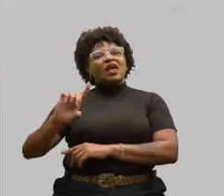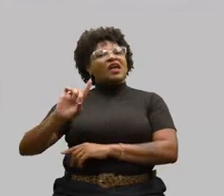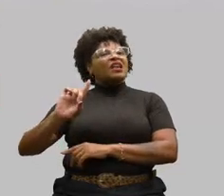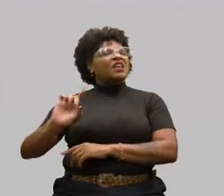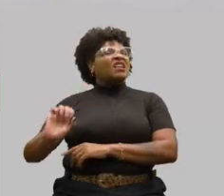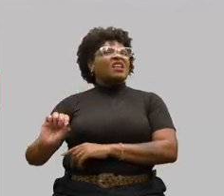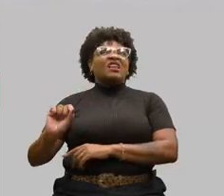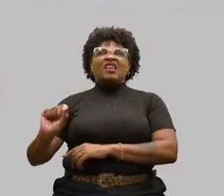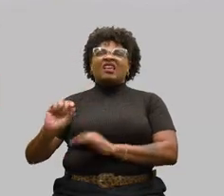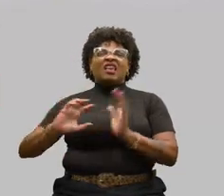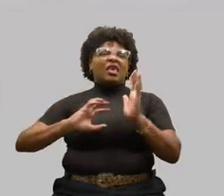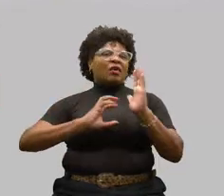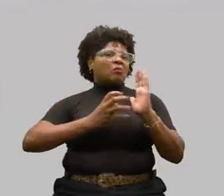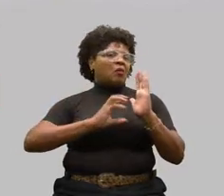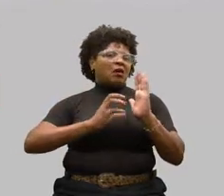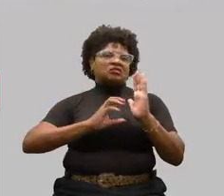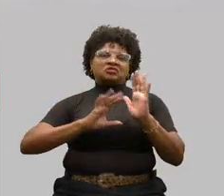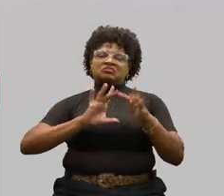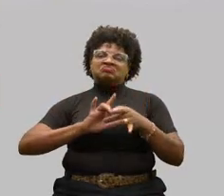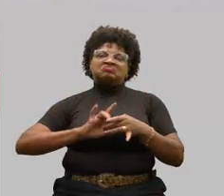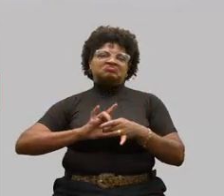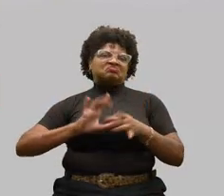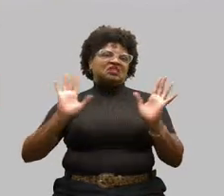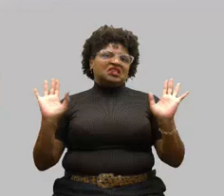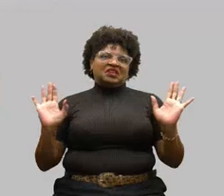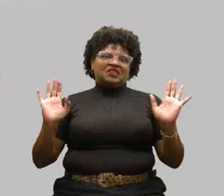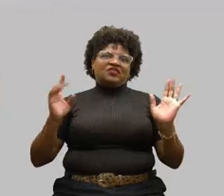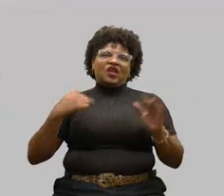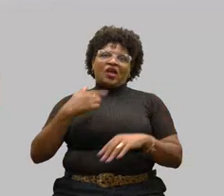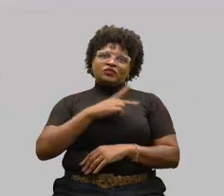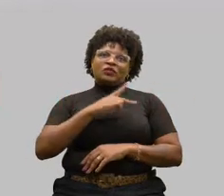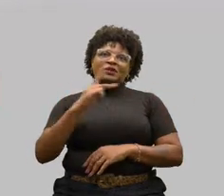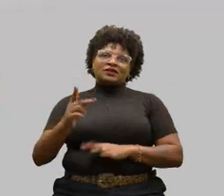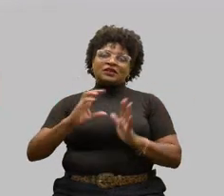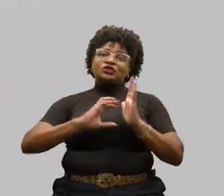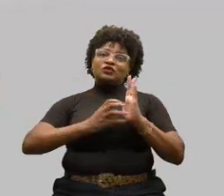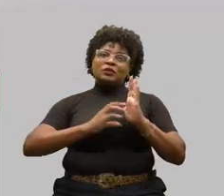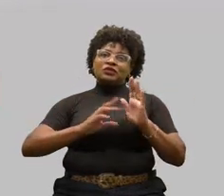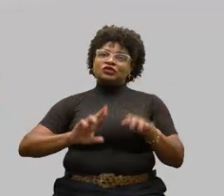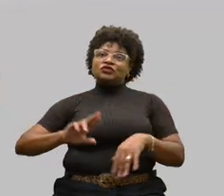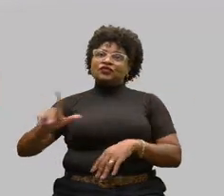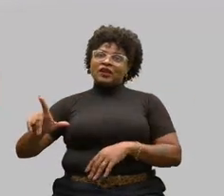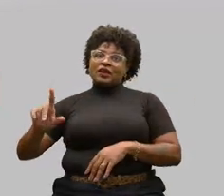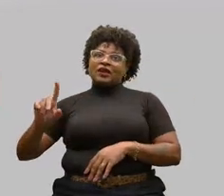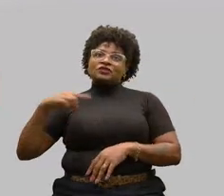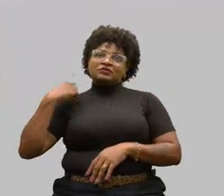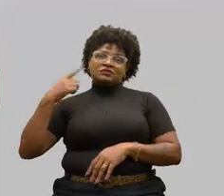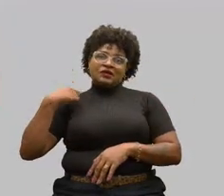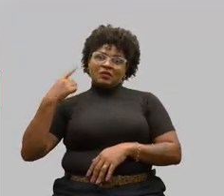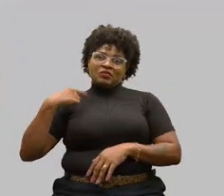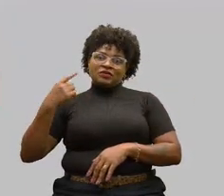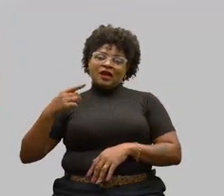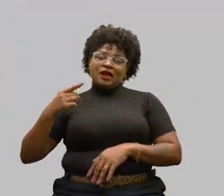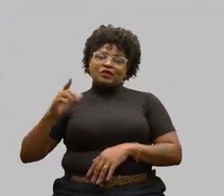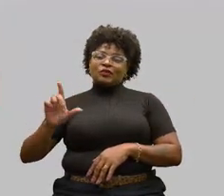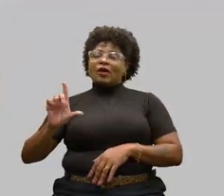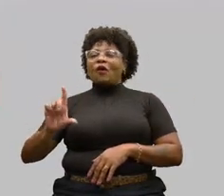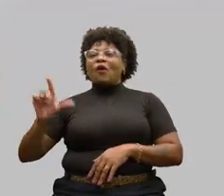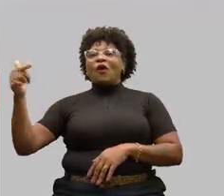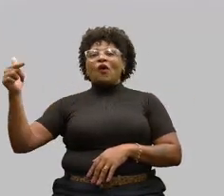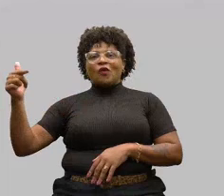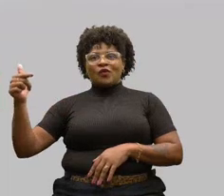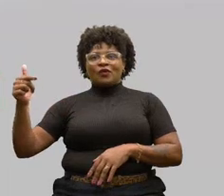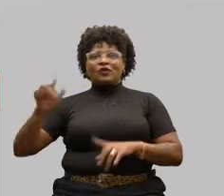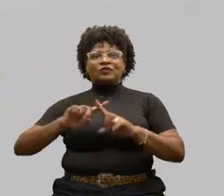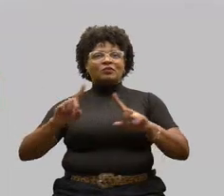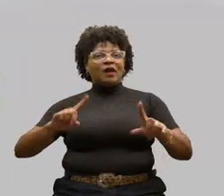sou presidente de um partido que não é o partido do deputado lá na minha cidade mas a diversidade tá aí eu preciso